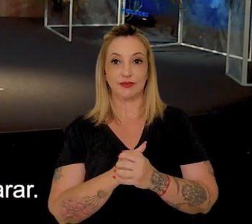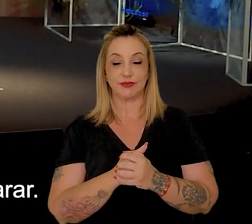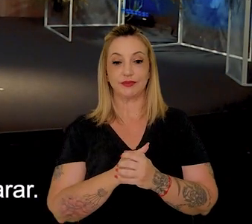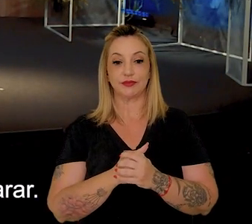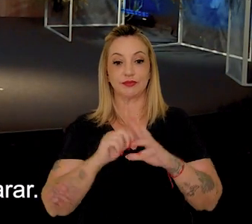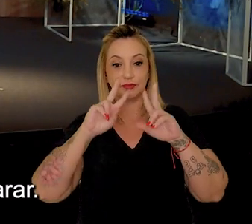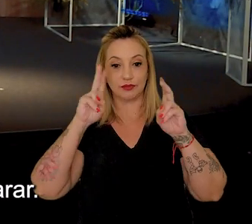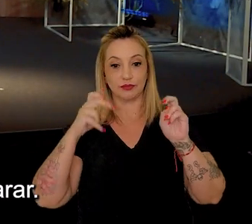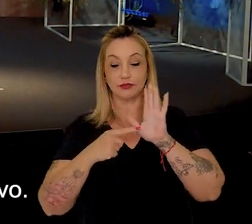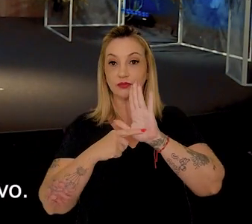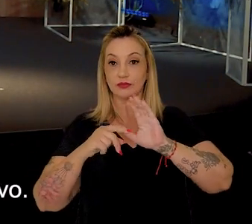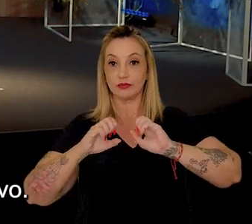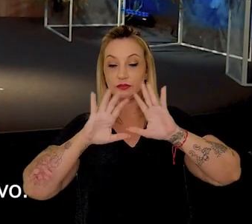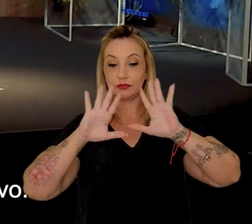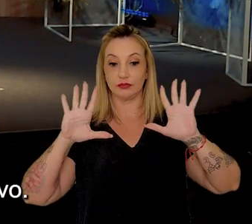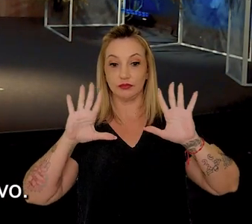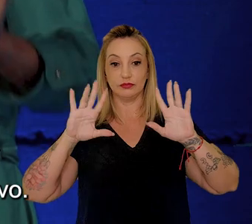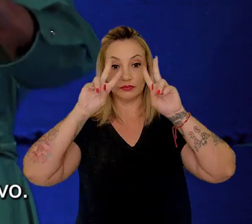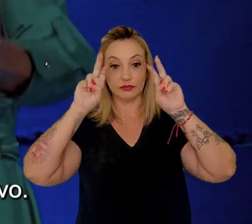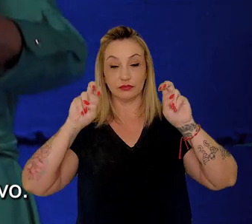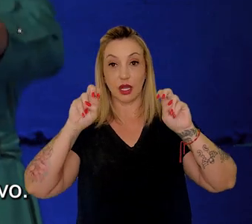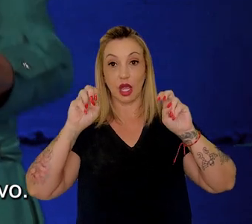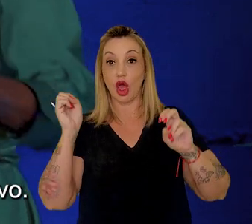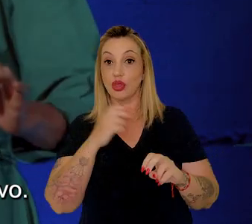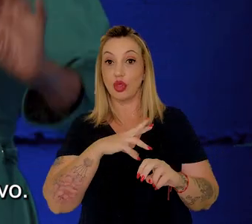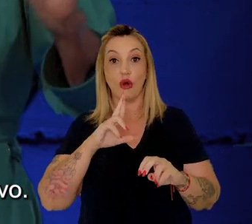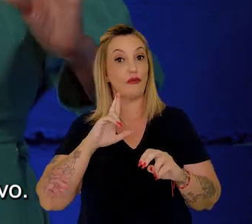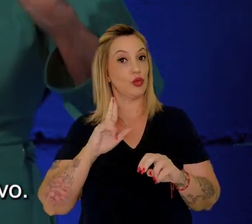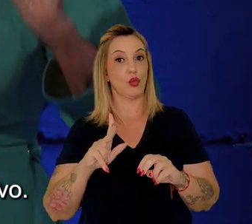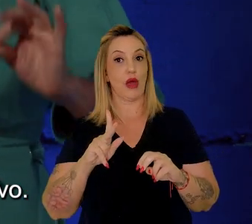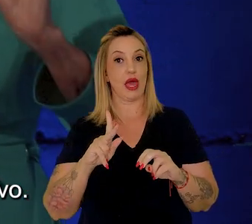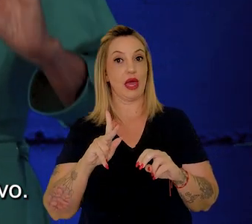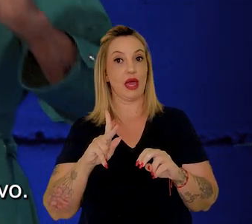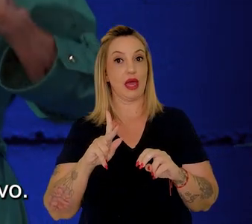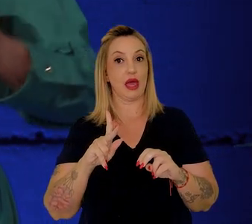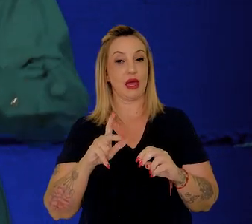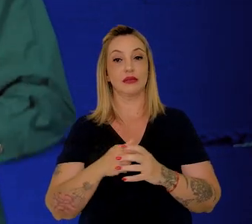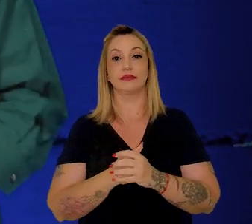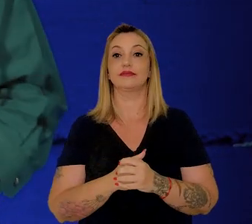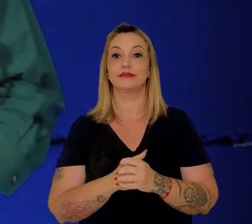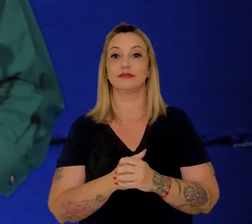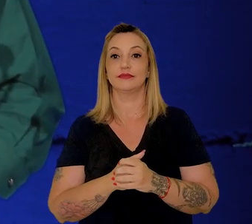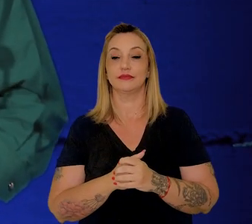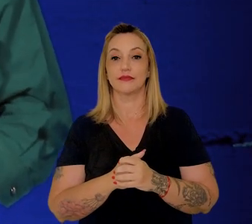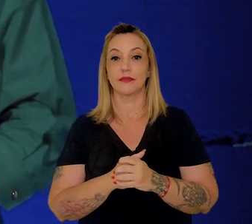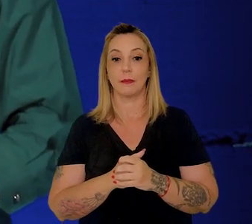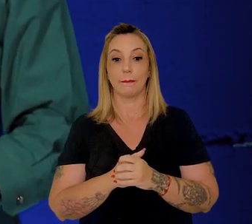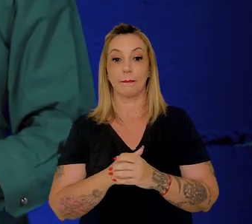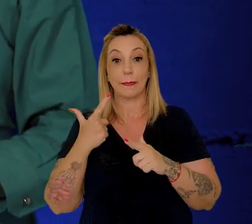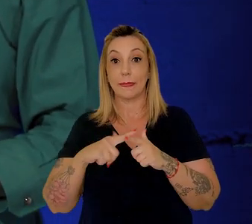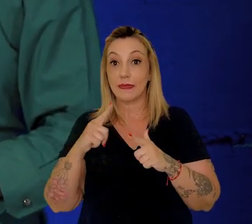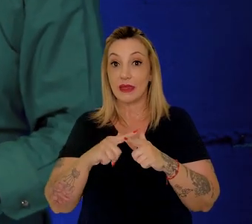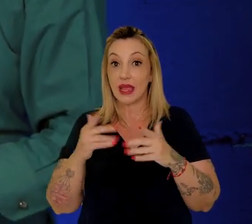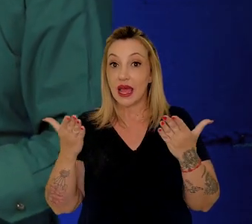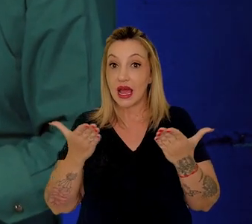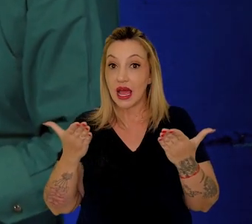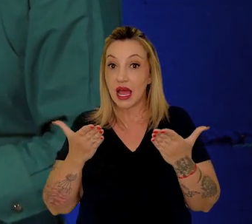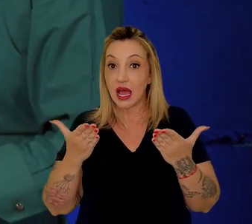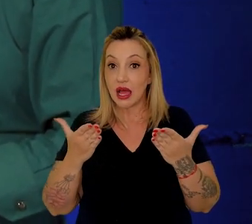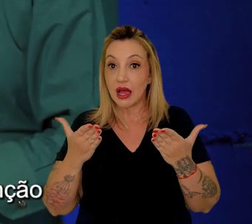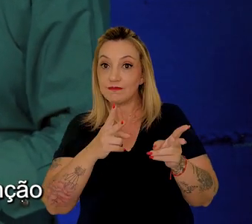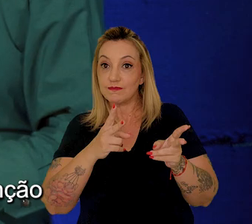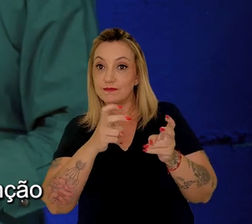questão que eu queria deixar bem clara é esse assunto ele não é novo não é novo o problema é que agora a gente começa a